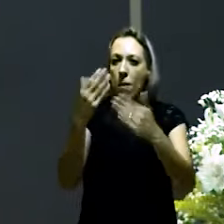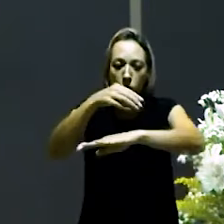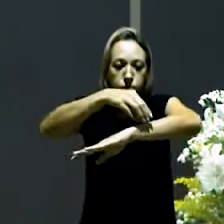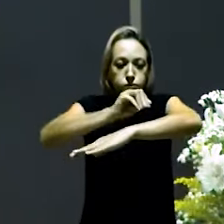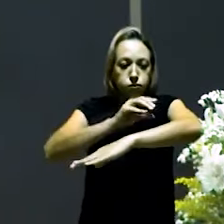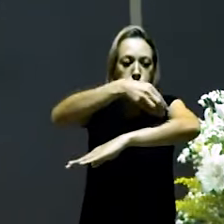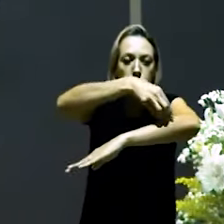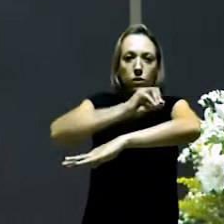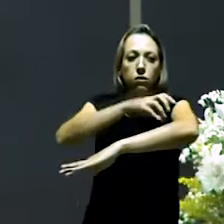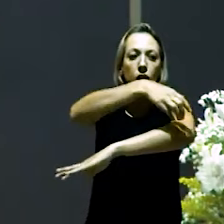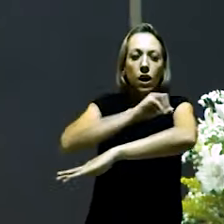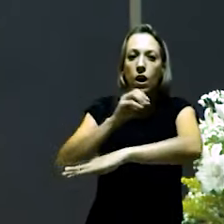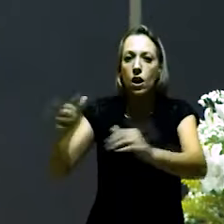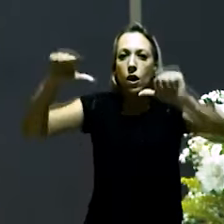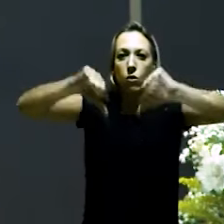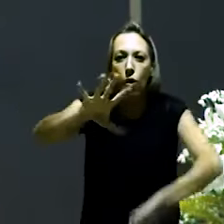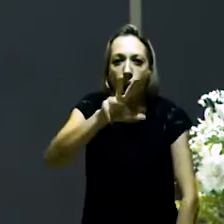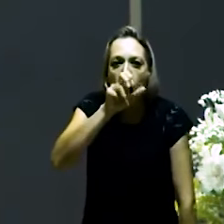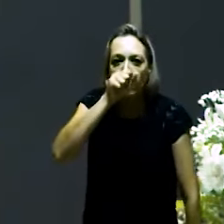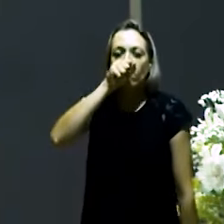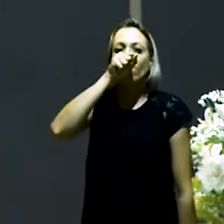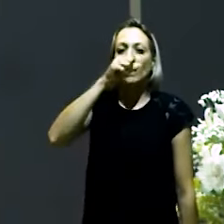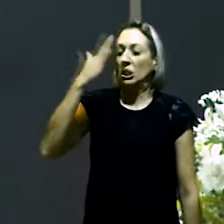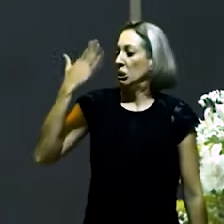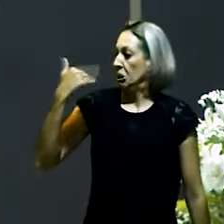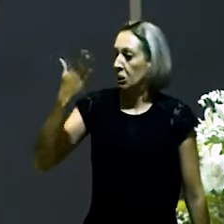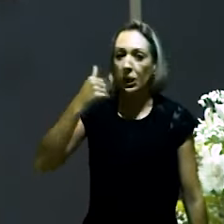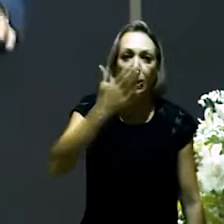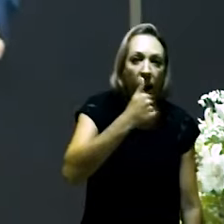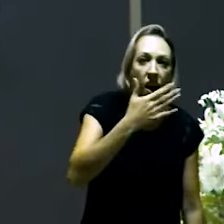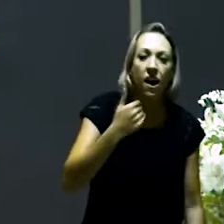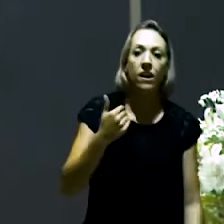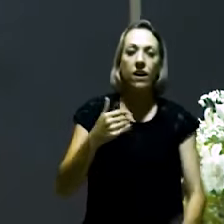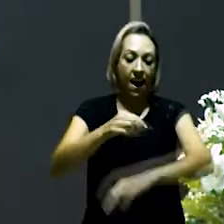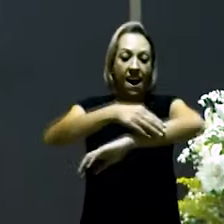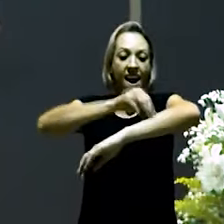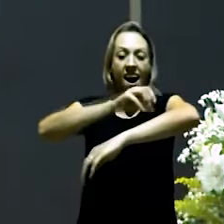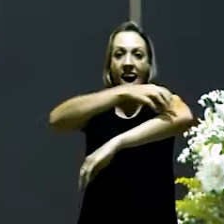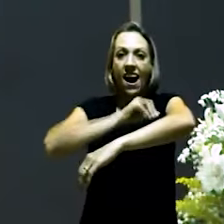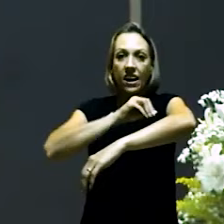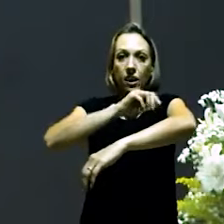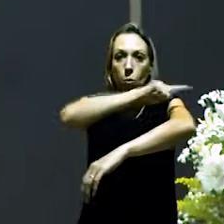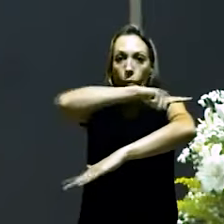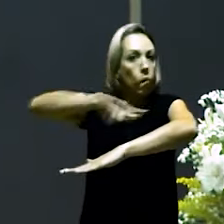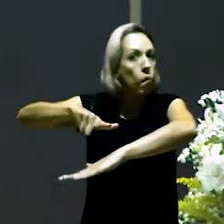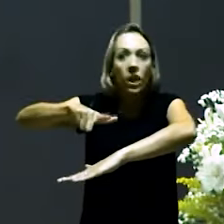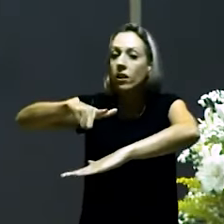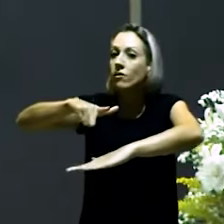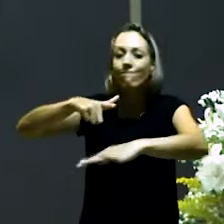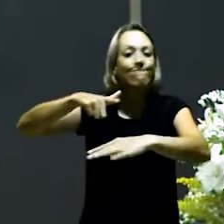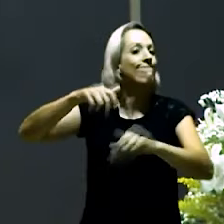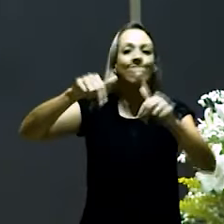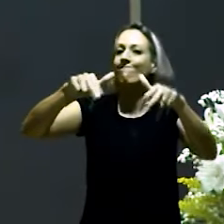na incircuncisão do nosso coração. Ou seja, a carne não foi removida. Ainda estávamos